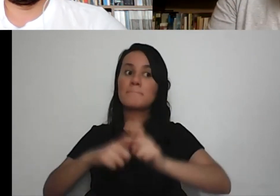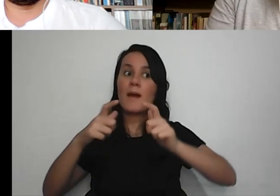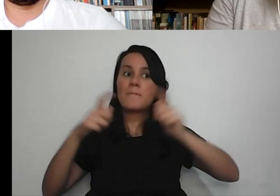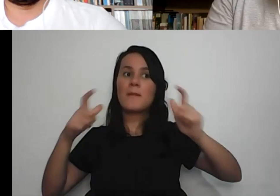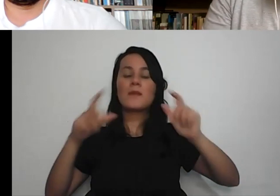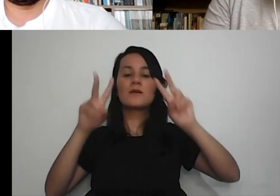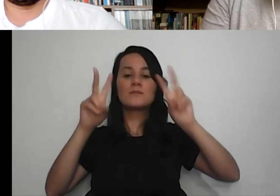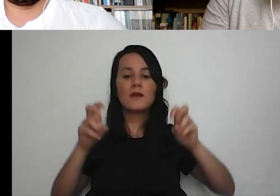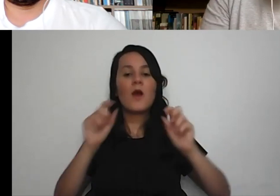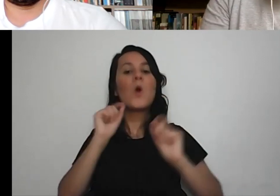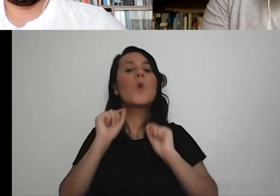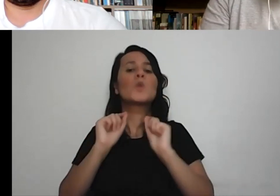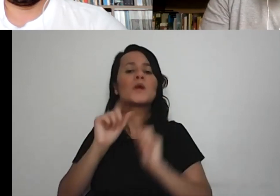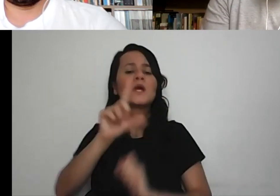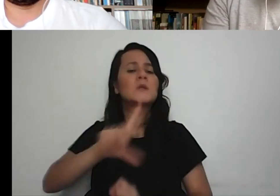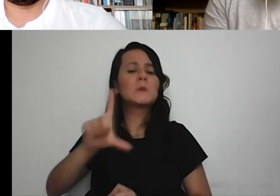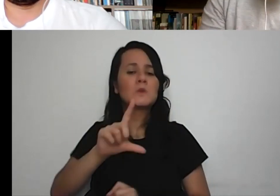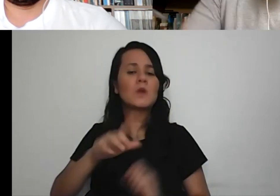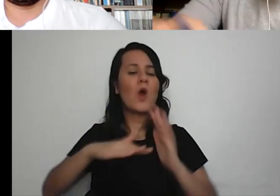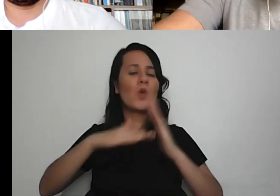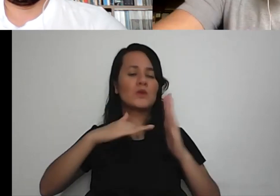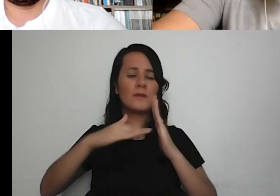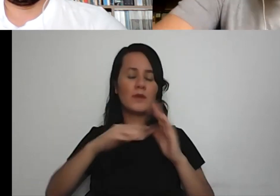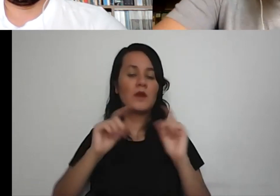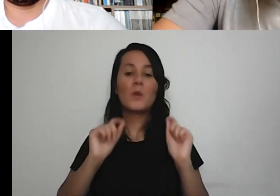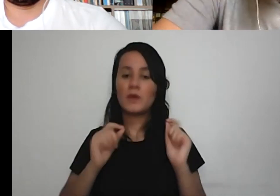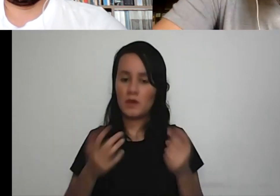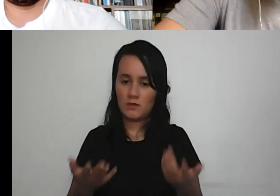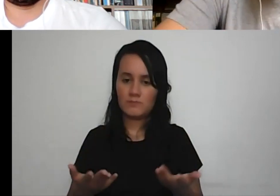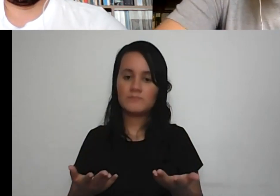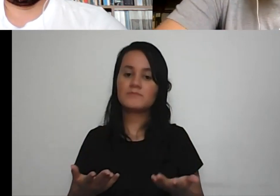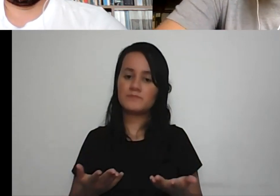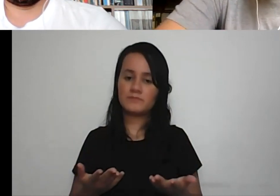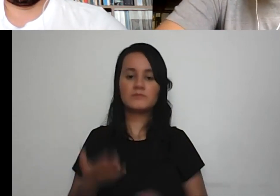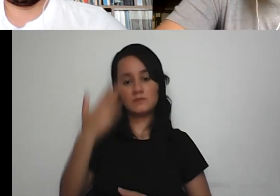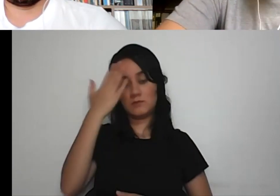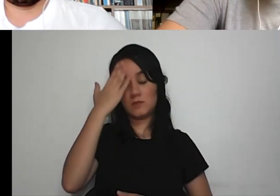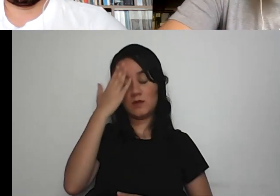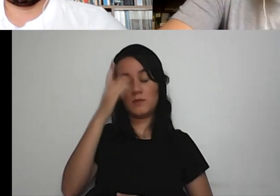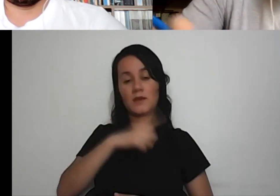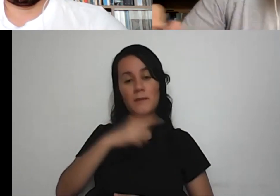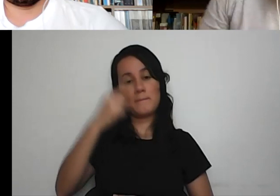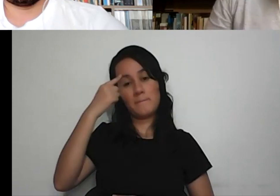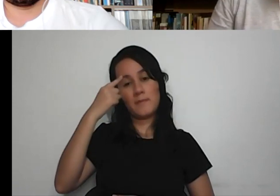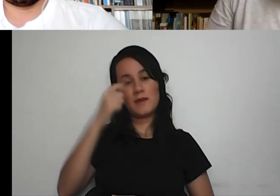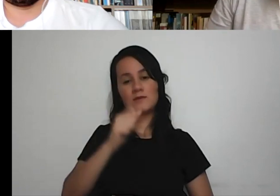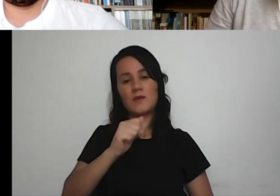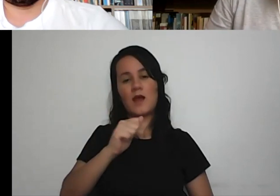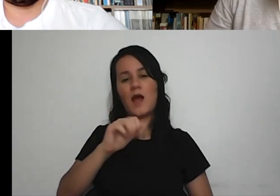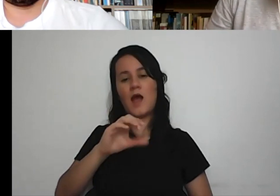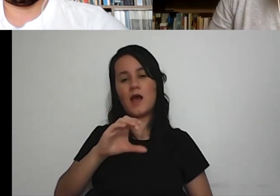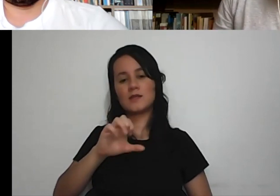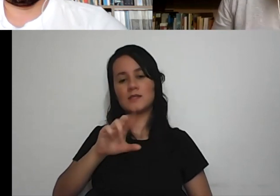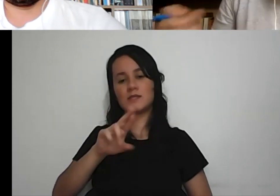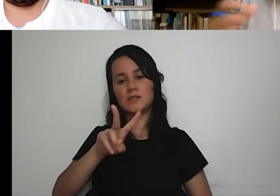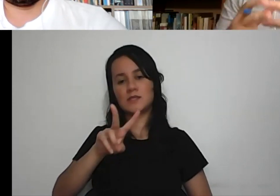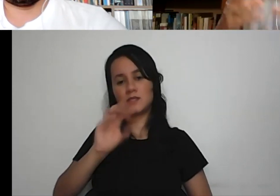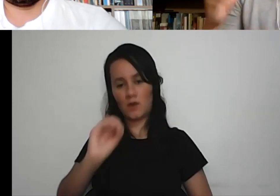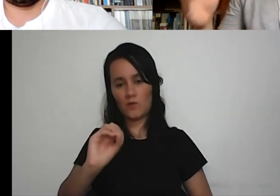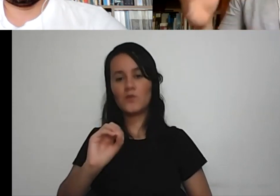é, né, literatura contemporânea. Isso também, quer dizer, pensando num acervo, continua sendo,